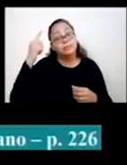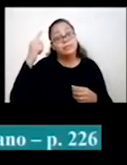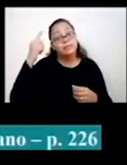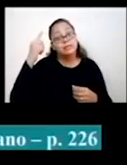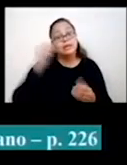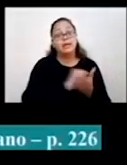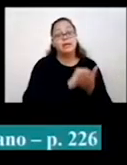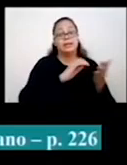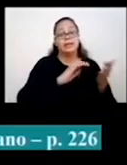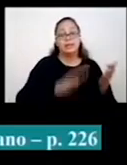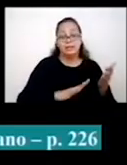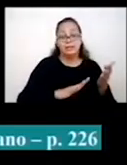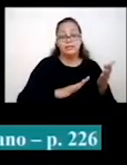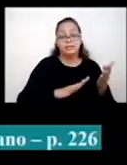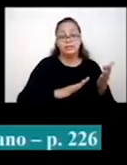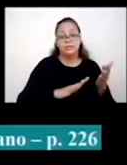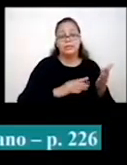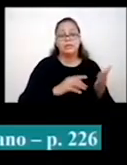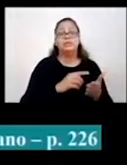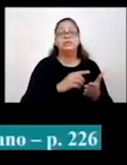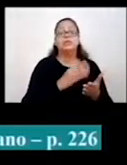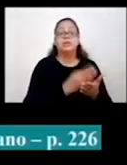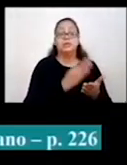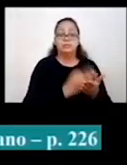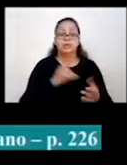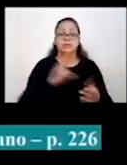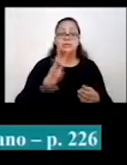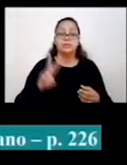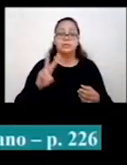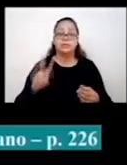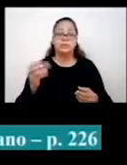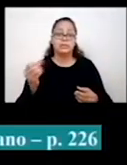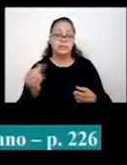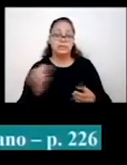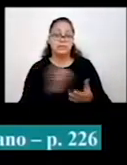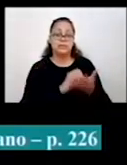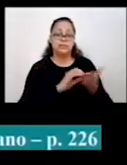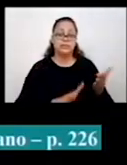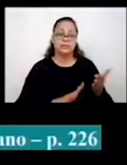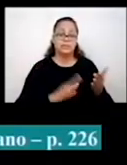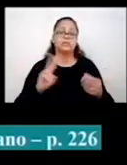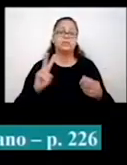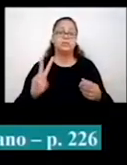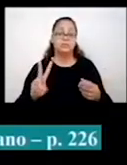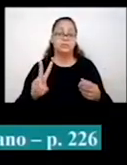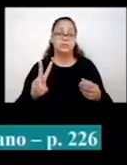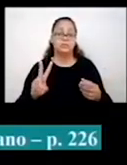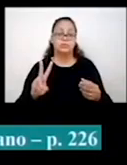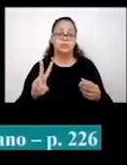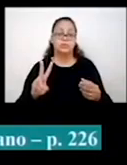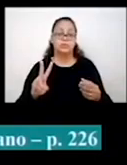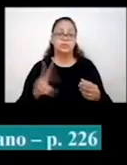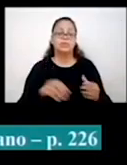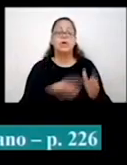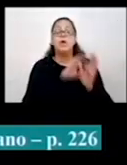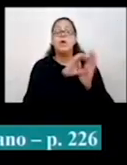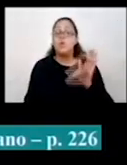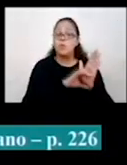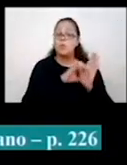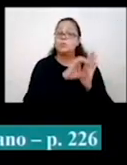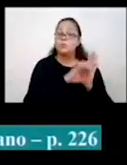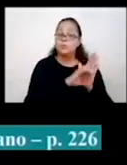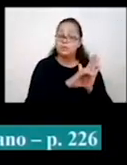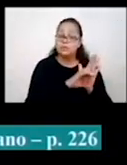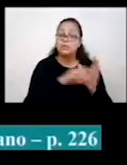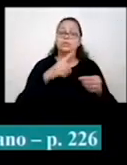Vamos pensar aí na atividade que está proposta na página 226, a atividade 2. Ela vai tratar aí do